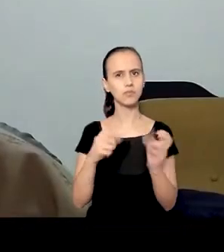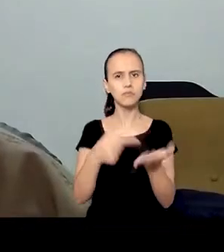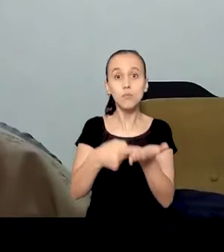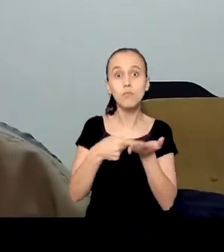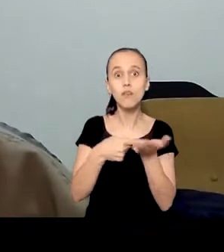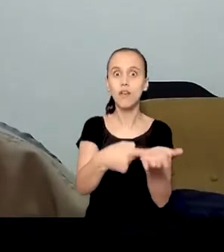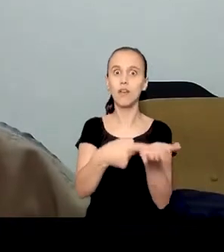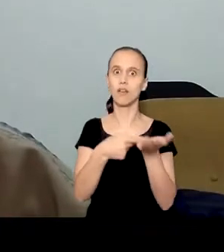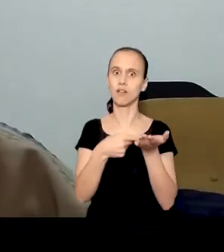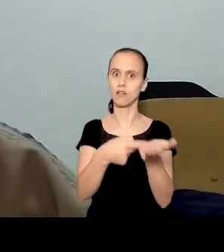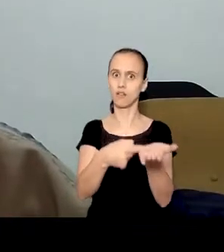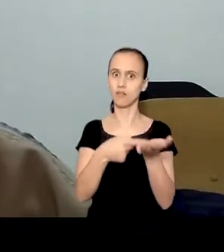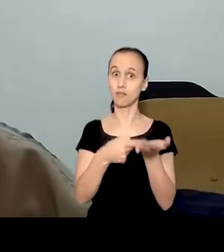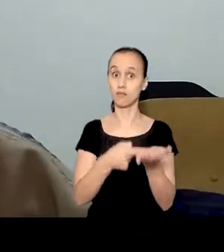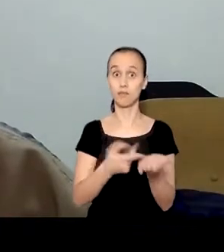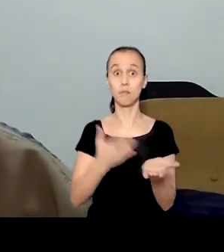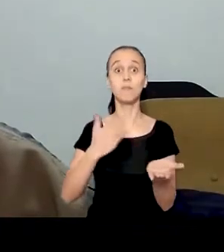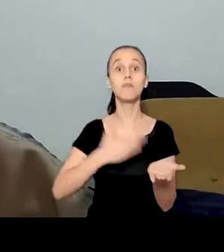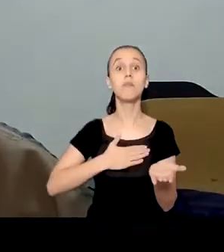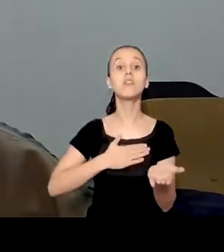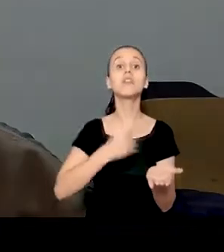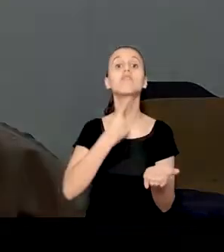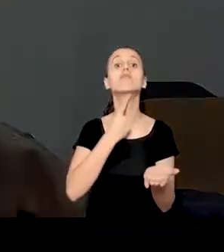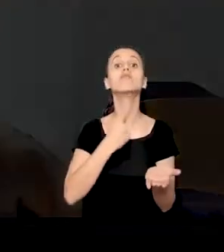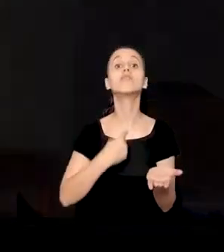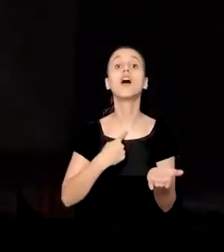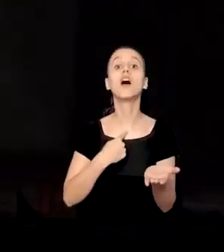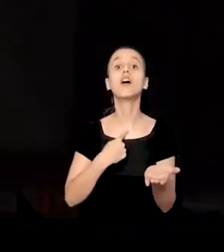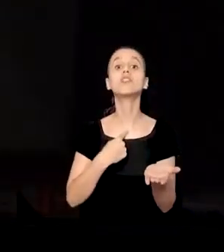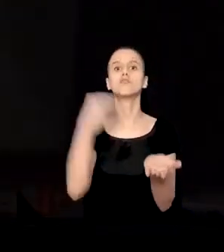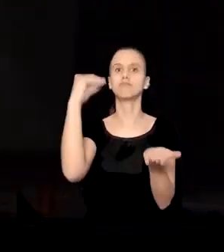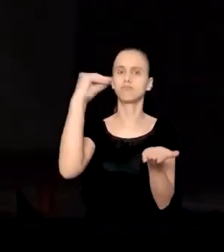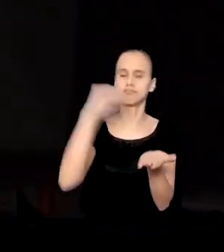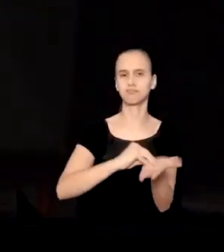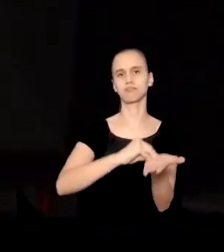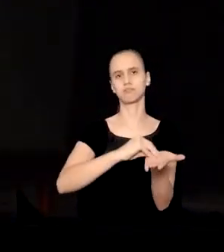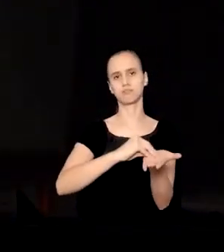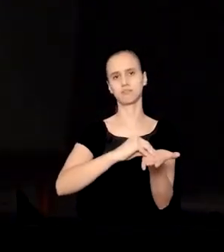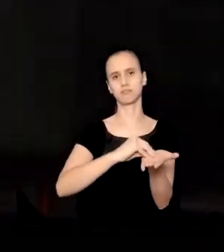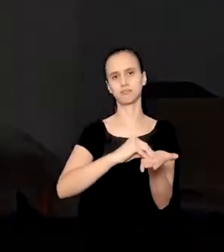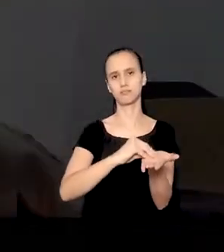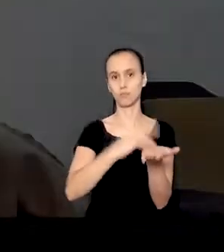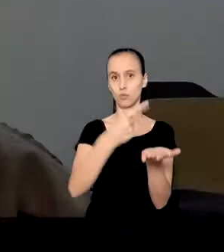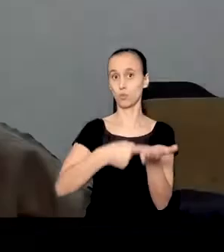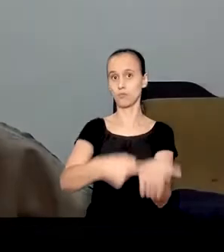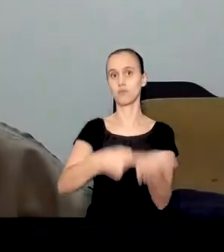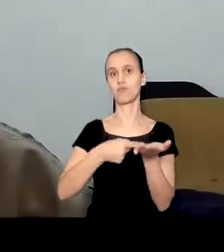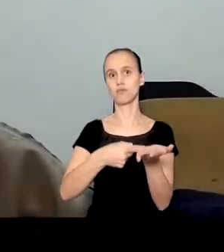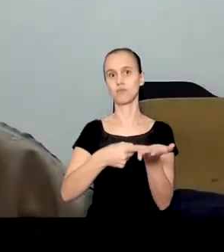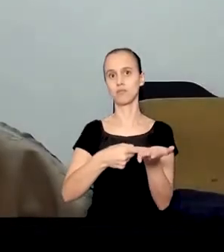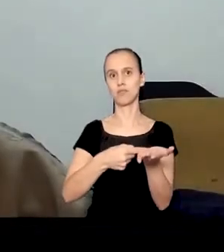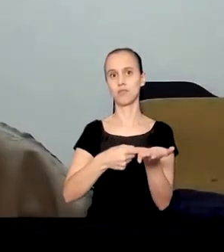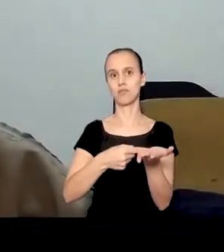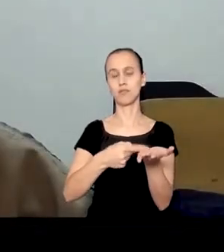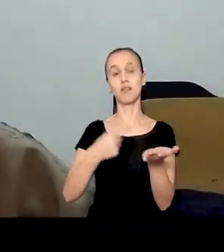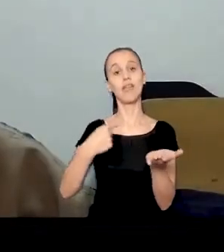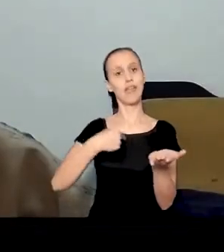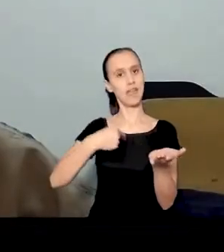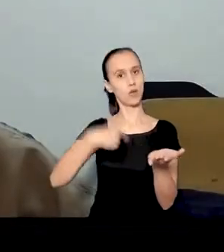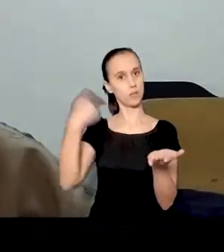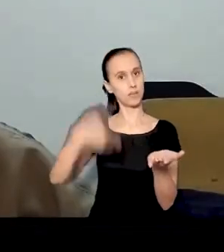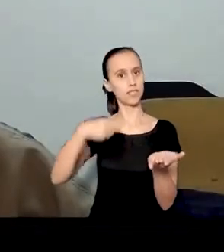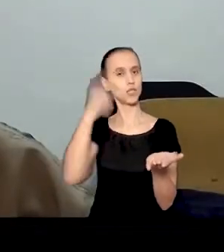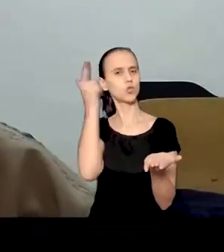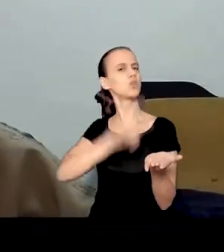por exemplo, do contrato. Mas o contrato pensado sempre do ponto de vista do meu ganho individual e a minha realização,